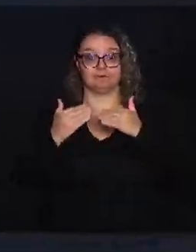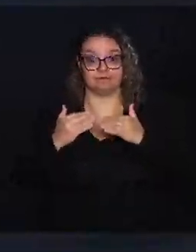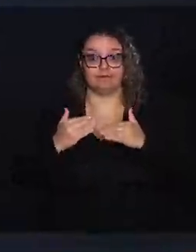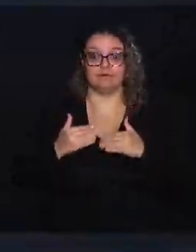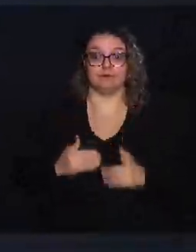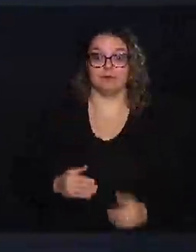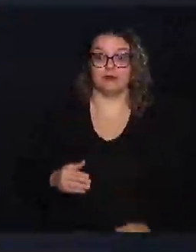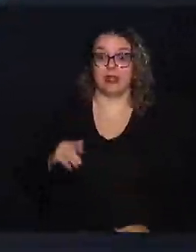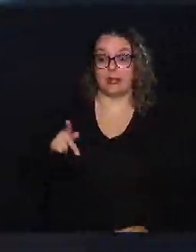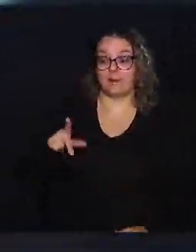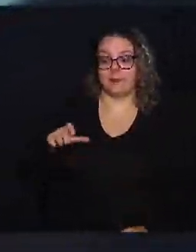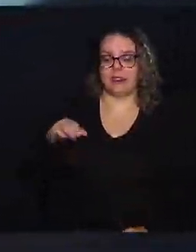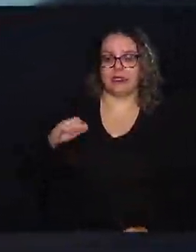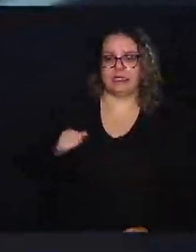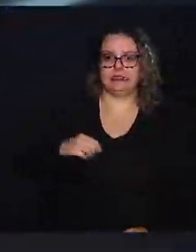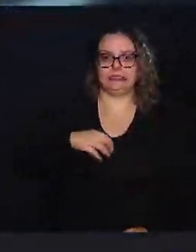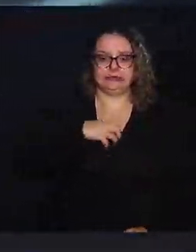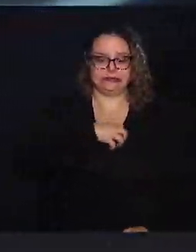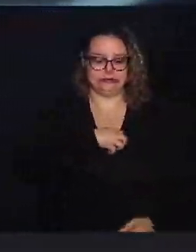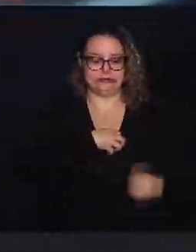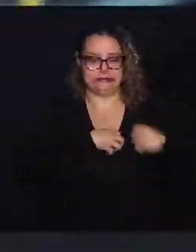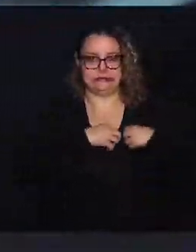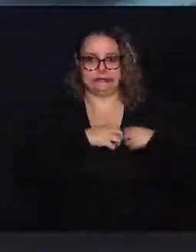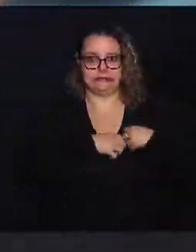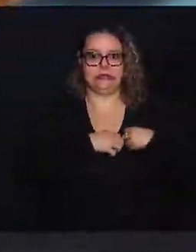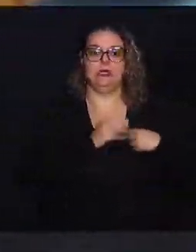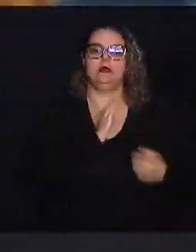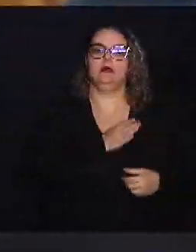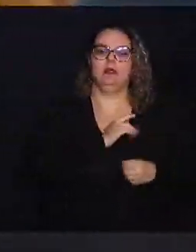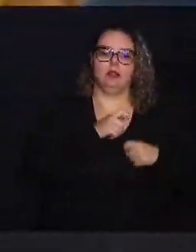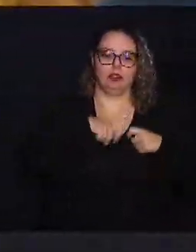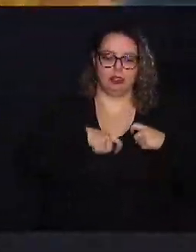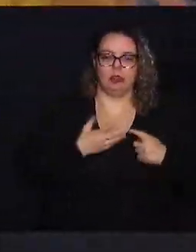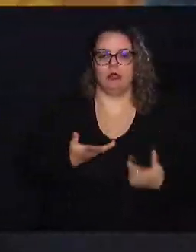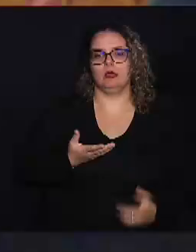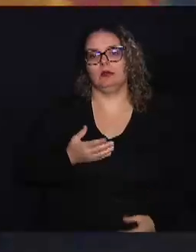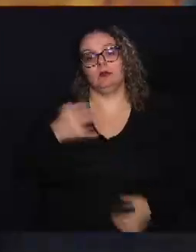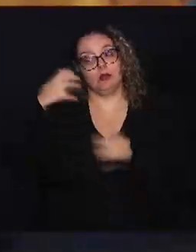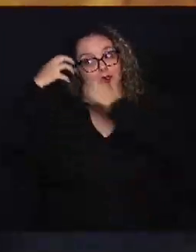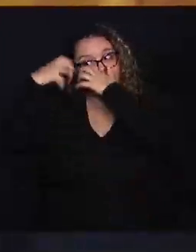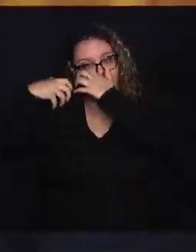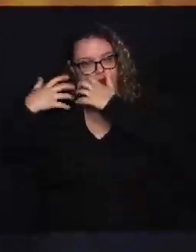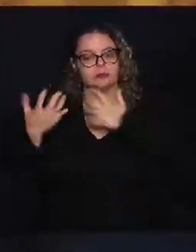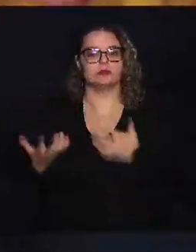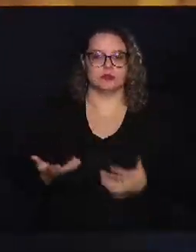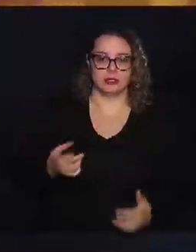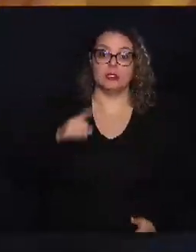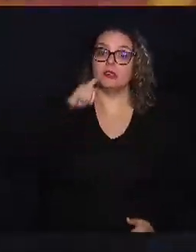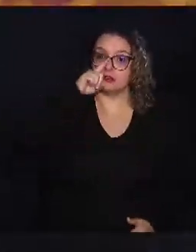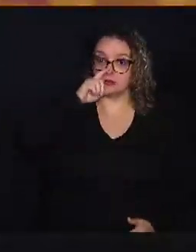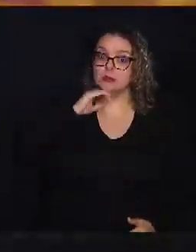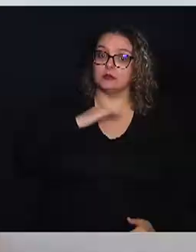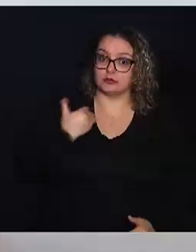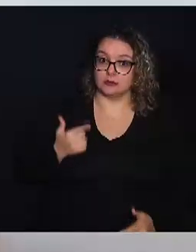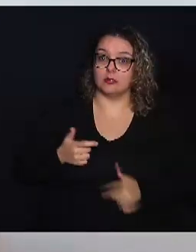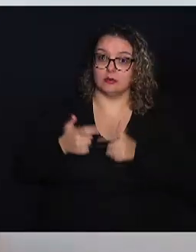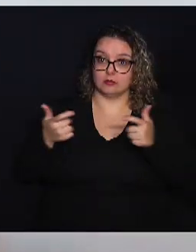das placas das gorduras que levam aos infartos, aos AVCs, então, risco de morte, né,